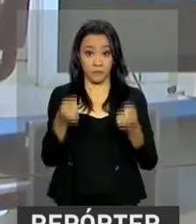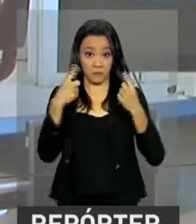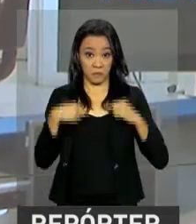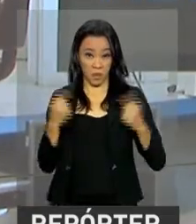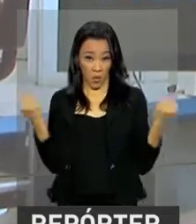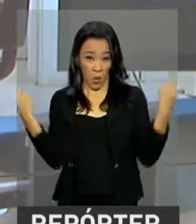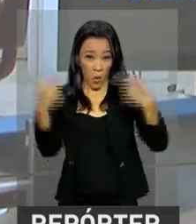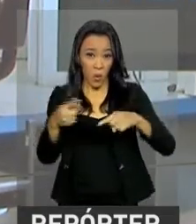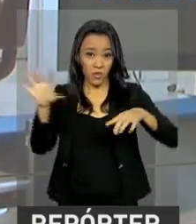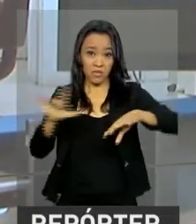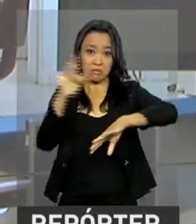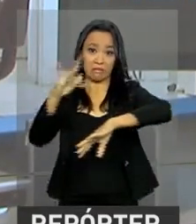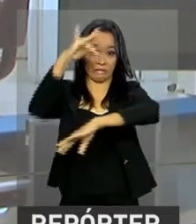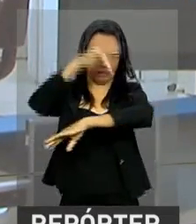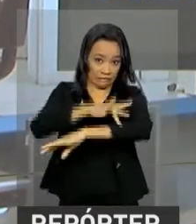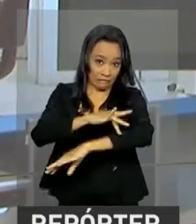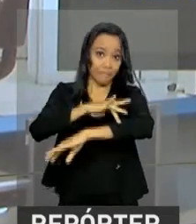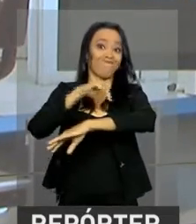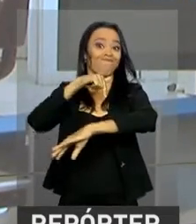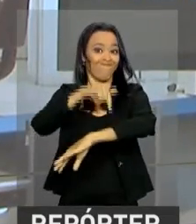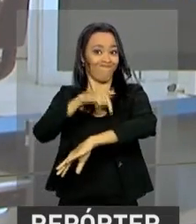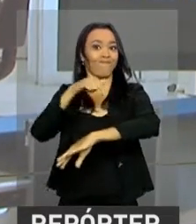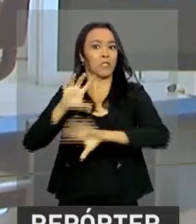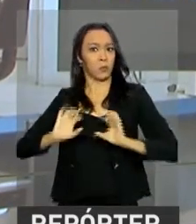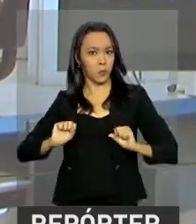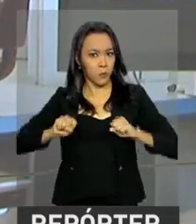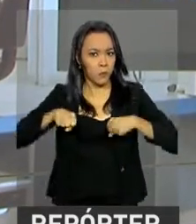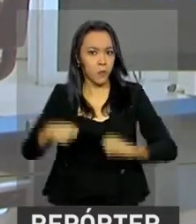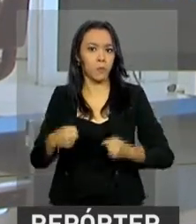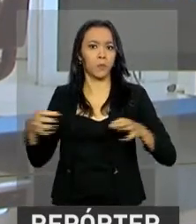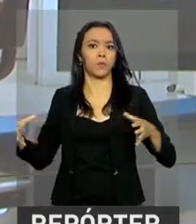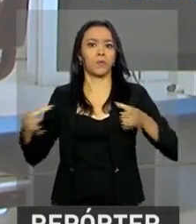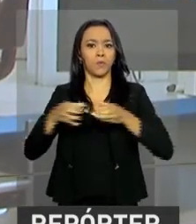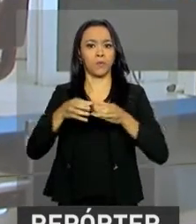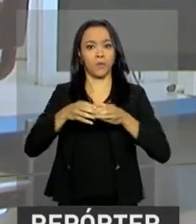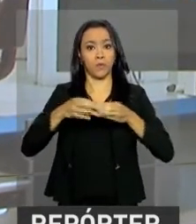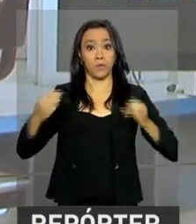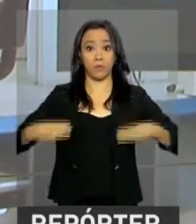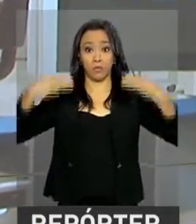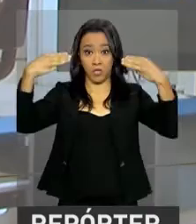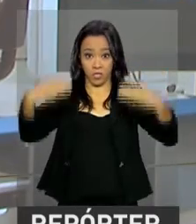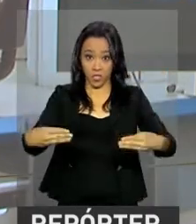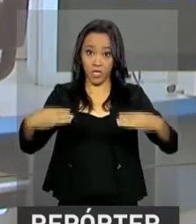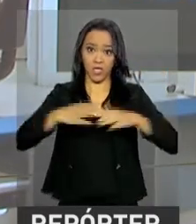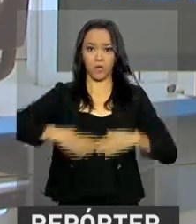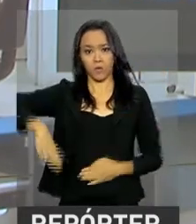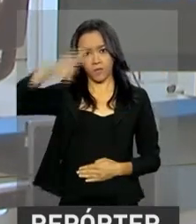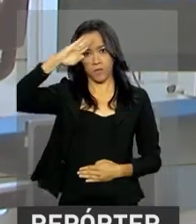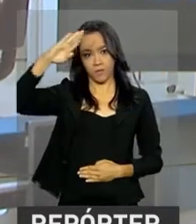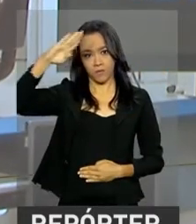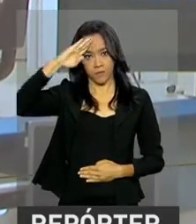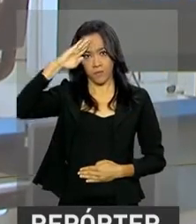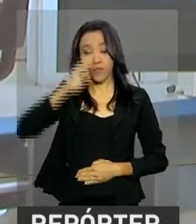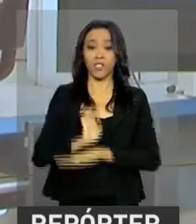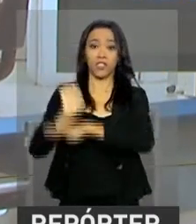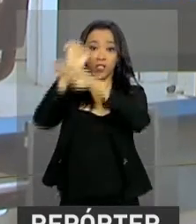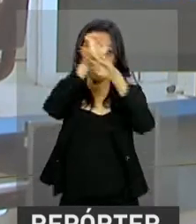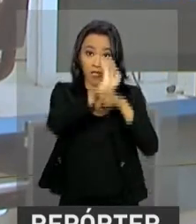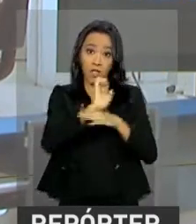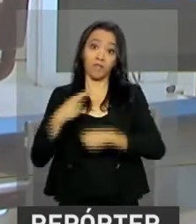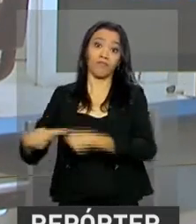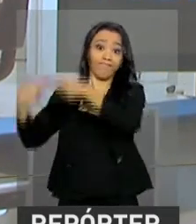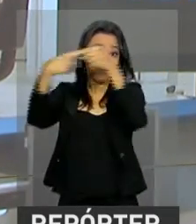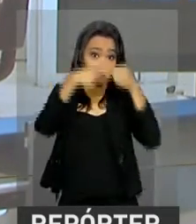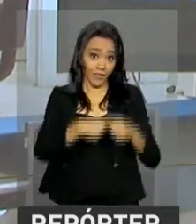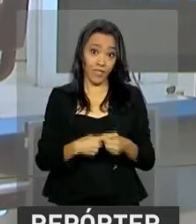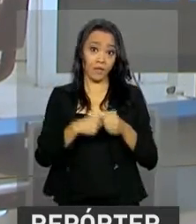combate ao mosquito Aedes aegypti vai contar com uma força-tarefa dos ministérios, forças armadas, estados e municípios.